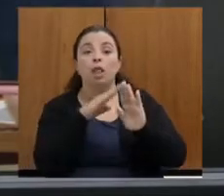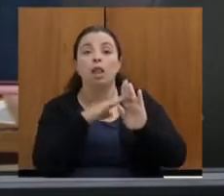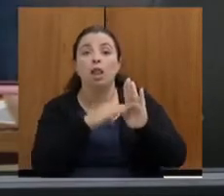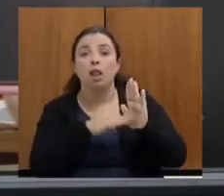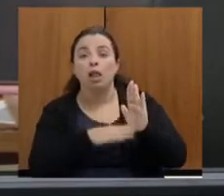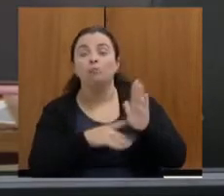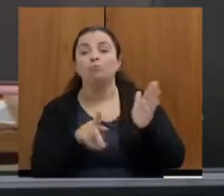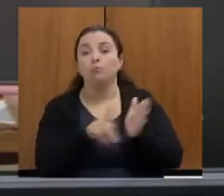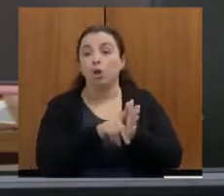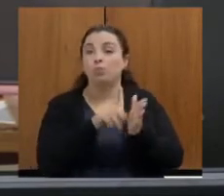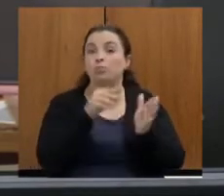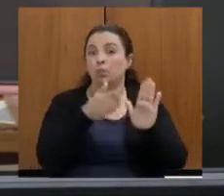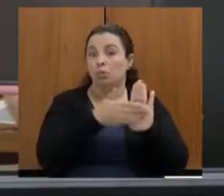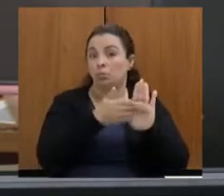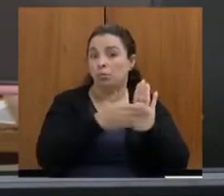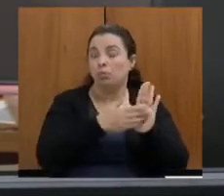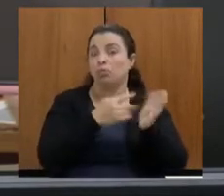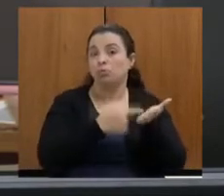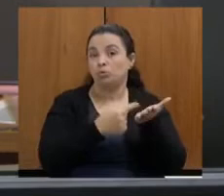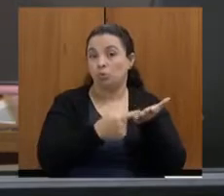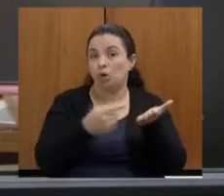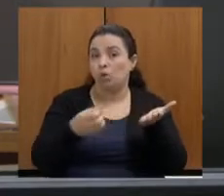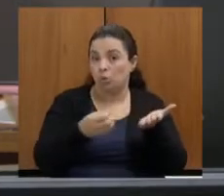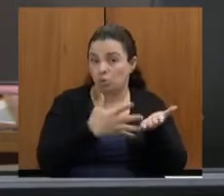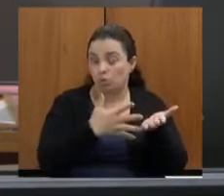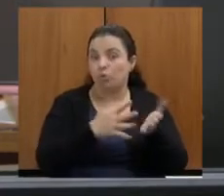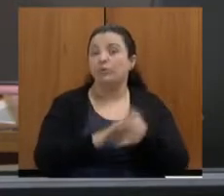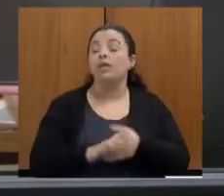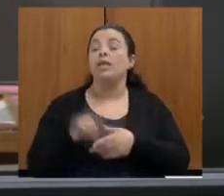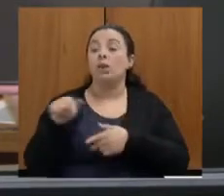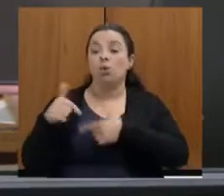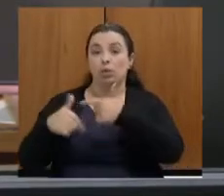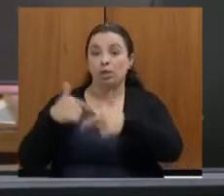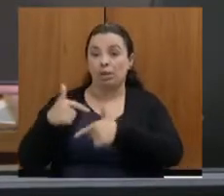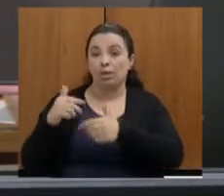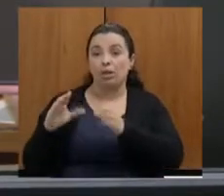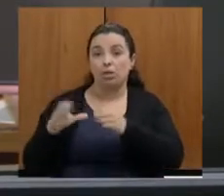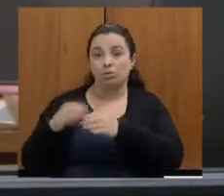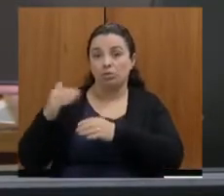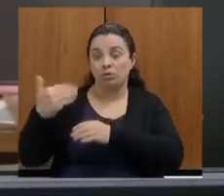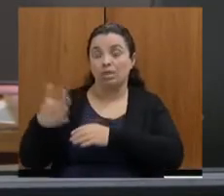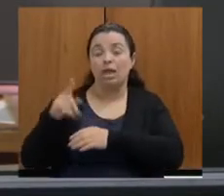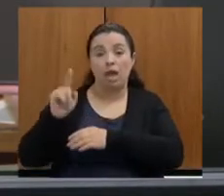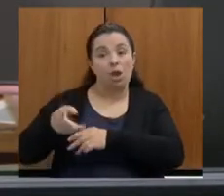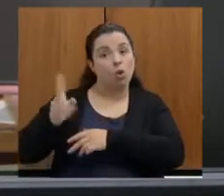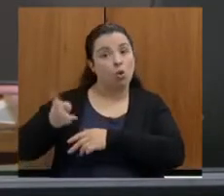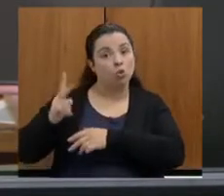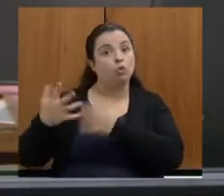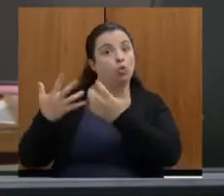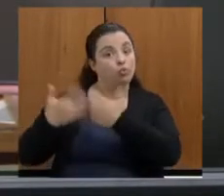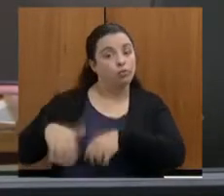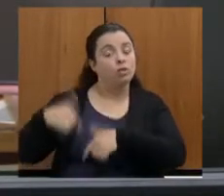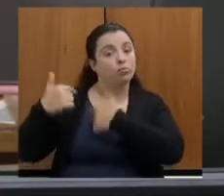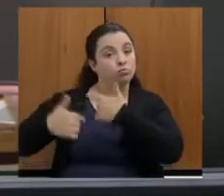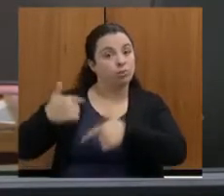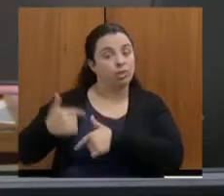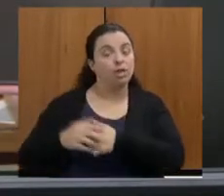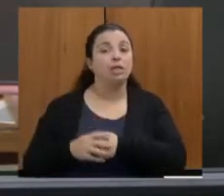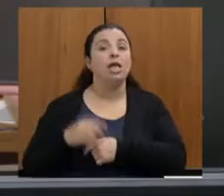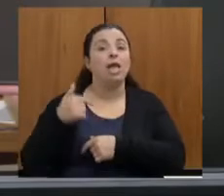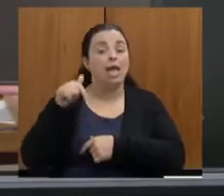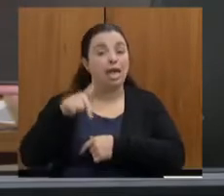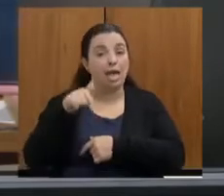encerramos o trabalho da comissão externa ela está em pleno funcionamento Então essa é a nossa o nosso